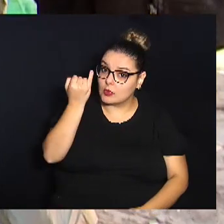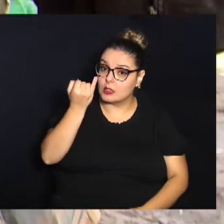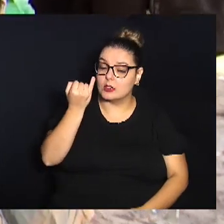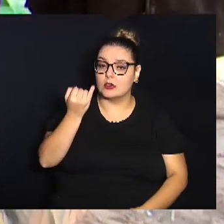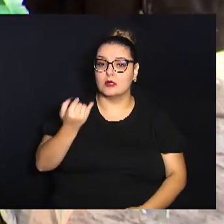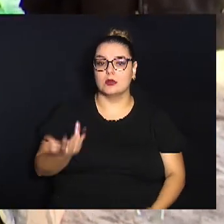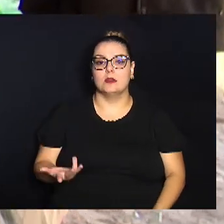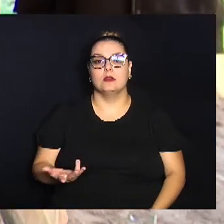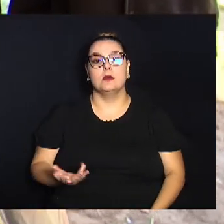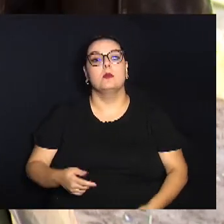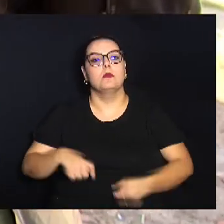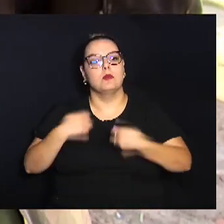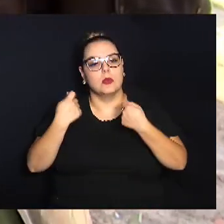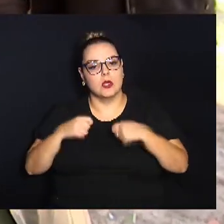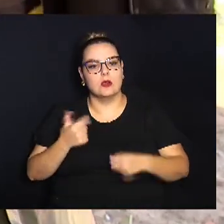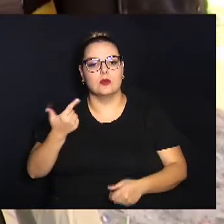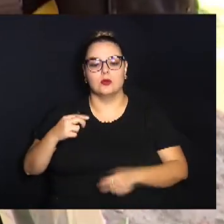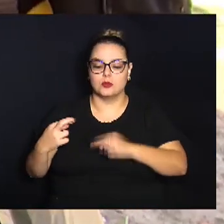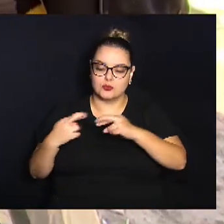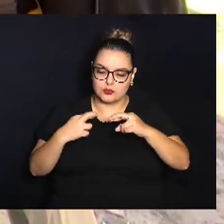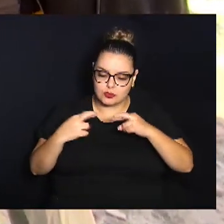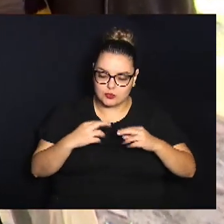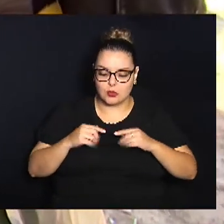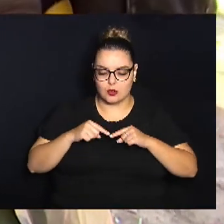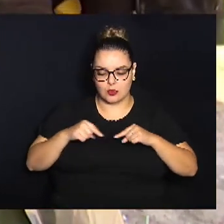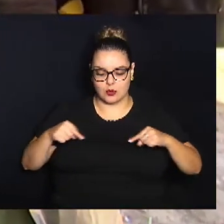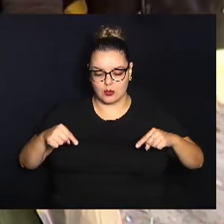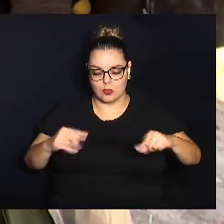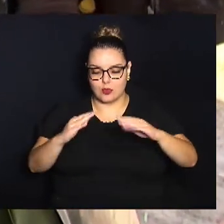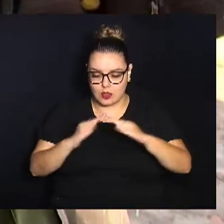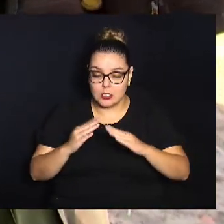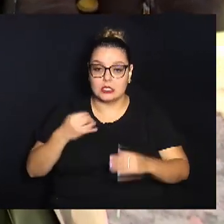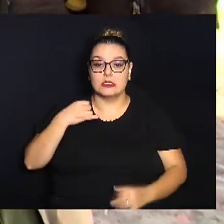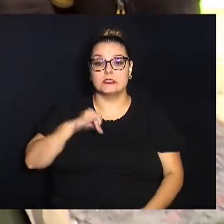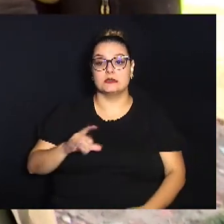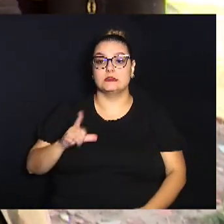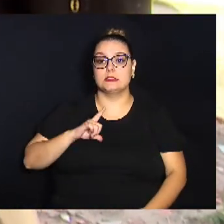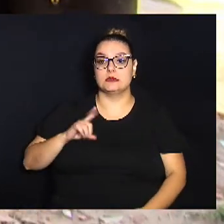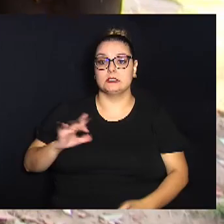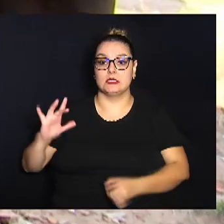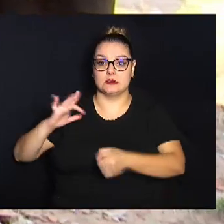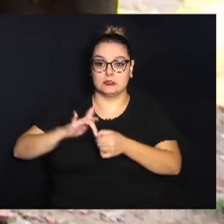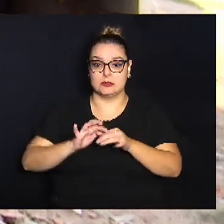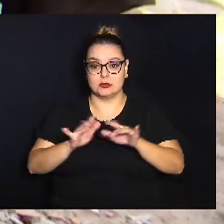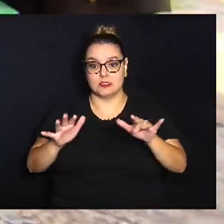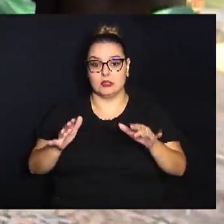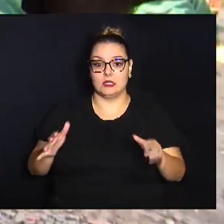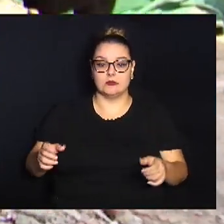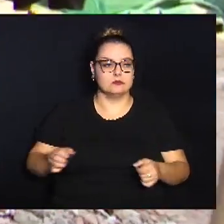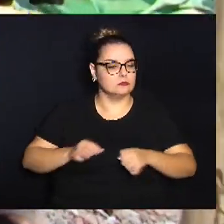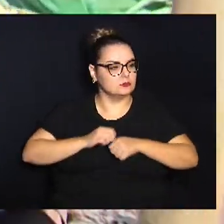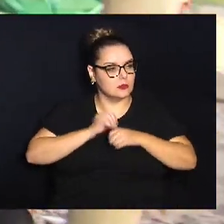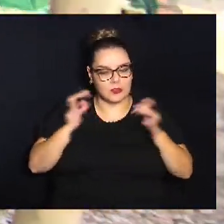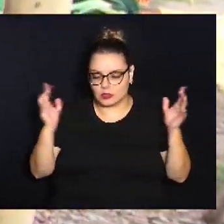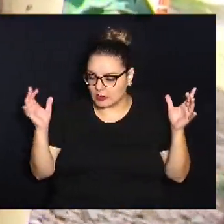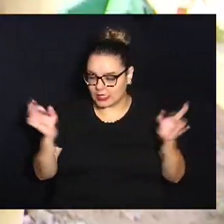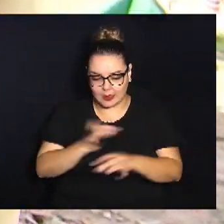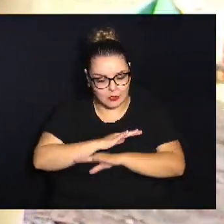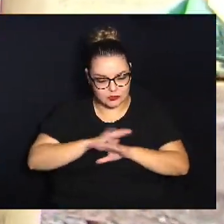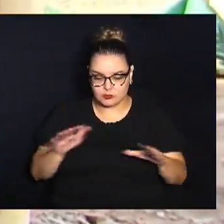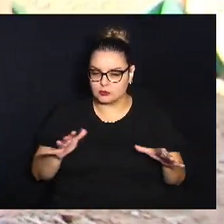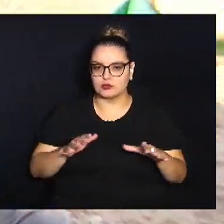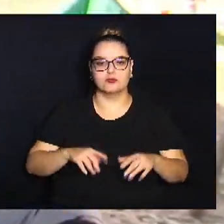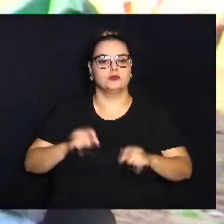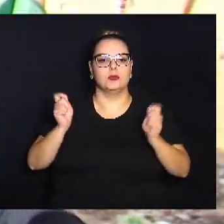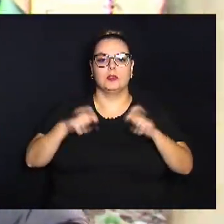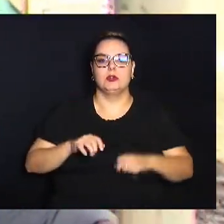eles precisam continuar olhando seus quintais, avaliando se tem presença de criadouros, eliminando toda a possibilidade, né, de ter ali